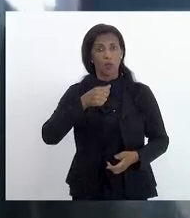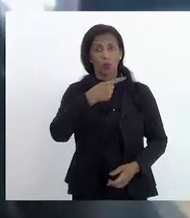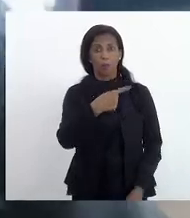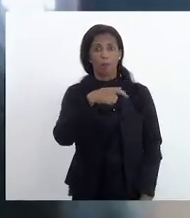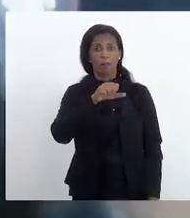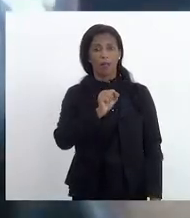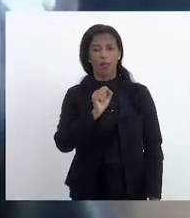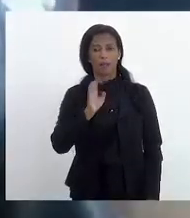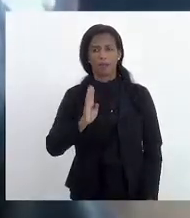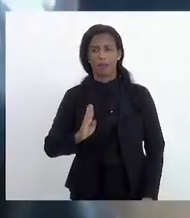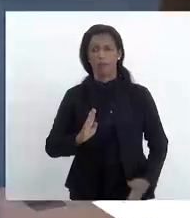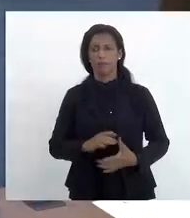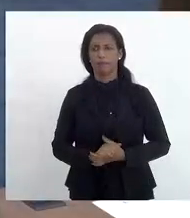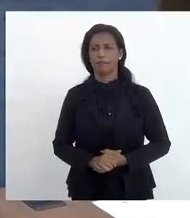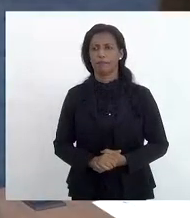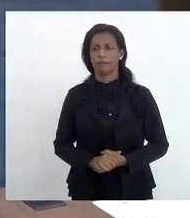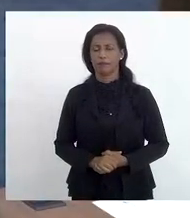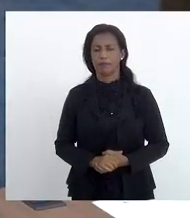PSB.